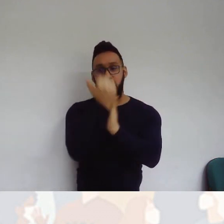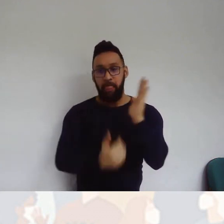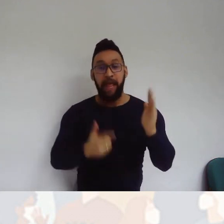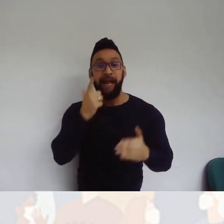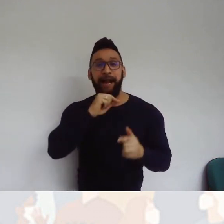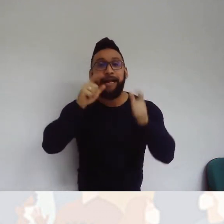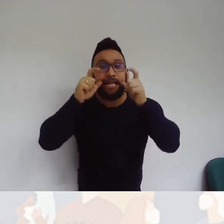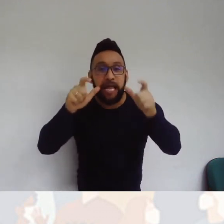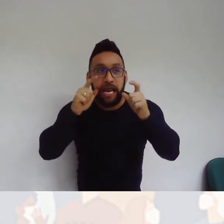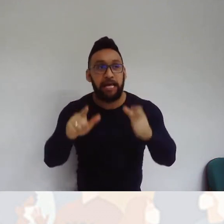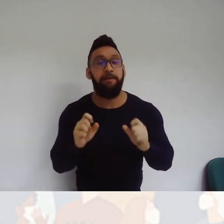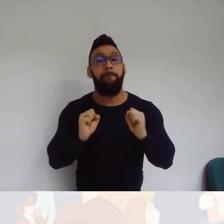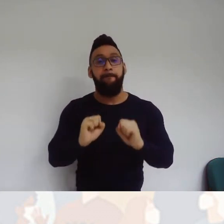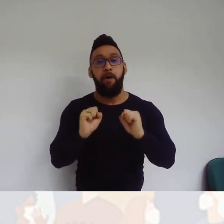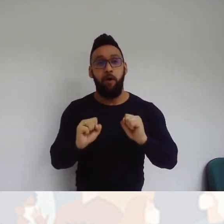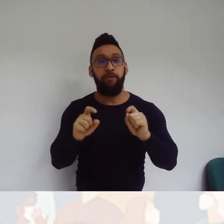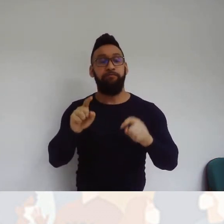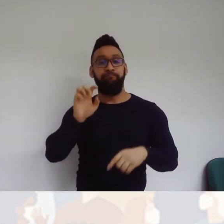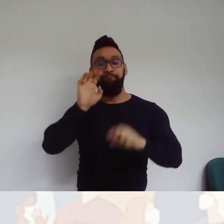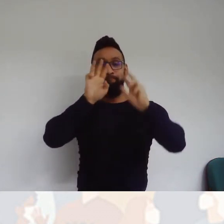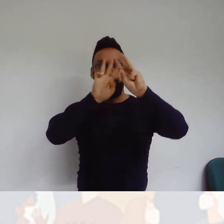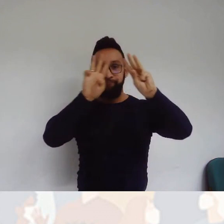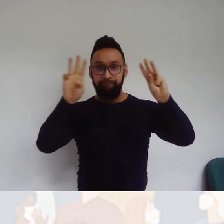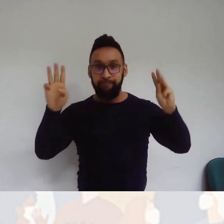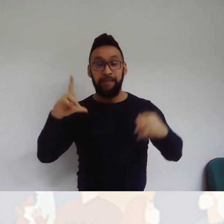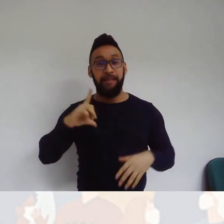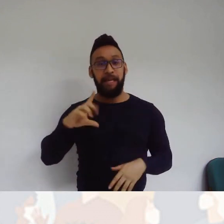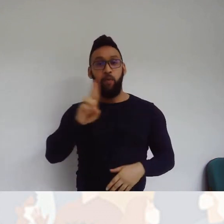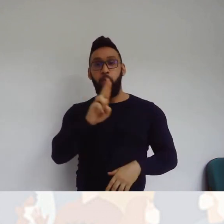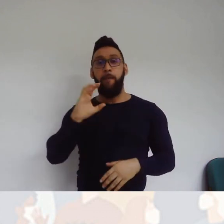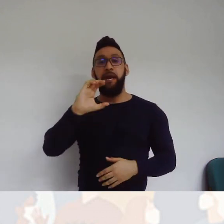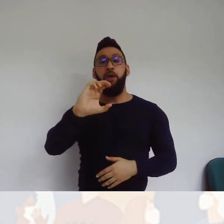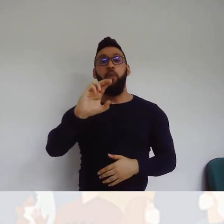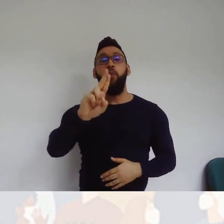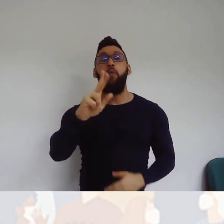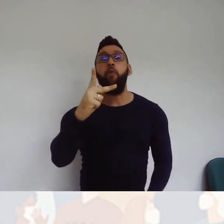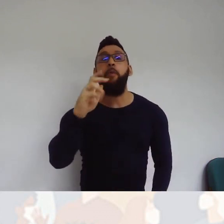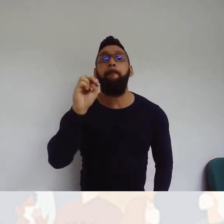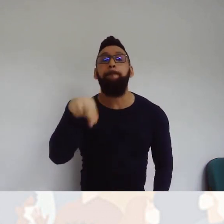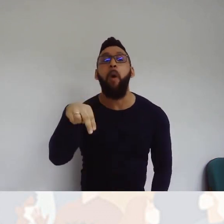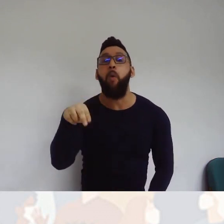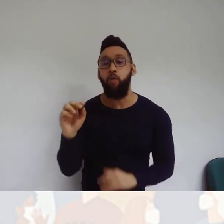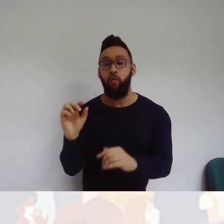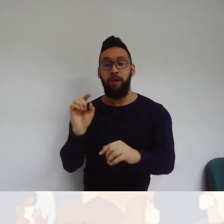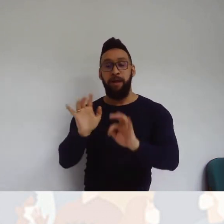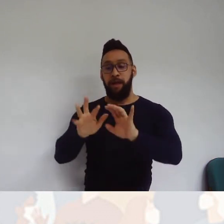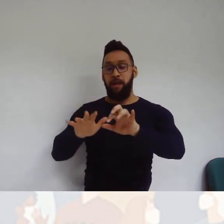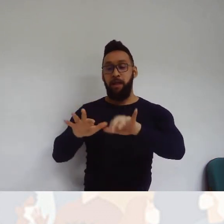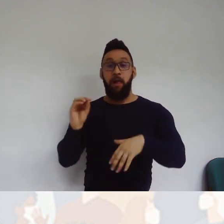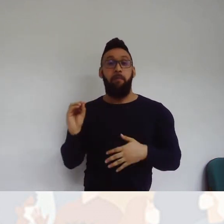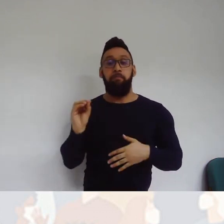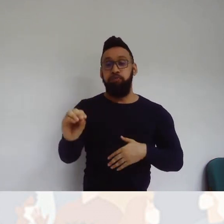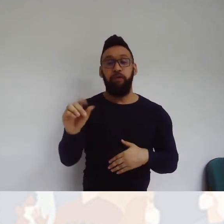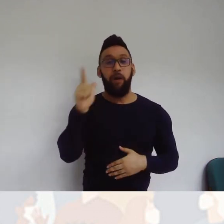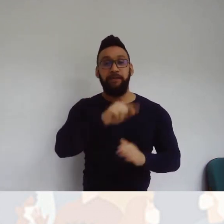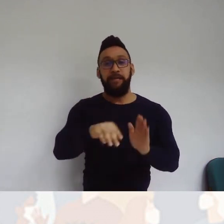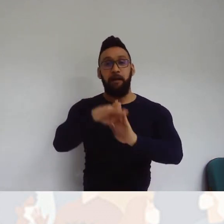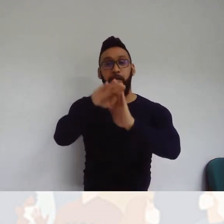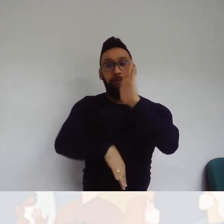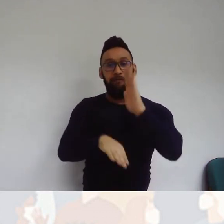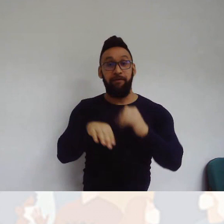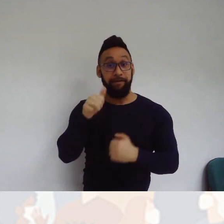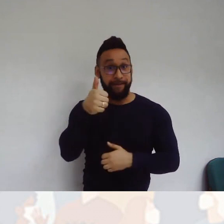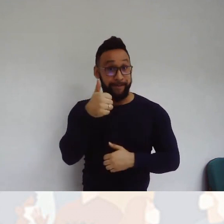se interessar, vocês entram lá, tem um cupom, vocês vão ver na página deles lá o cupom que vocês vão usar para ganhar esse